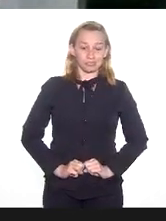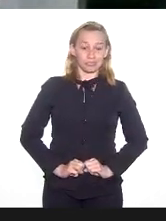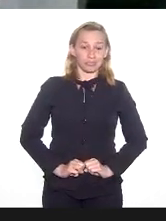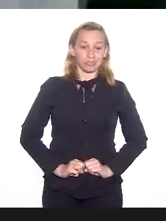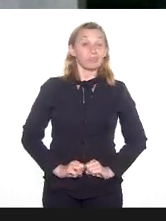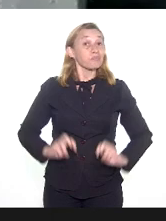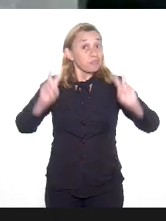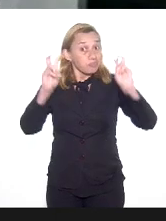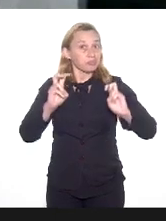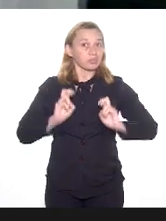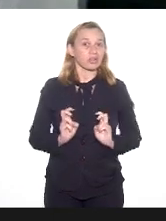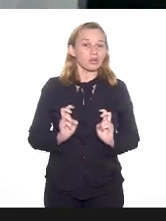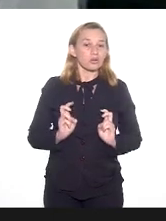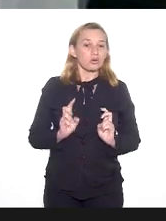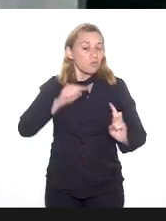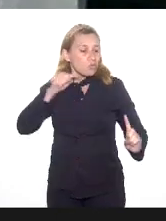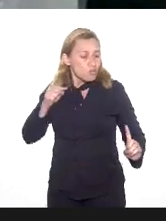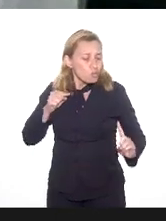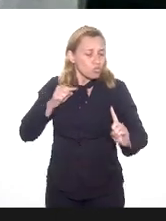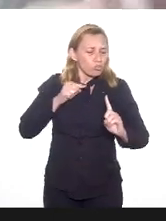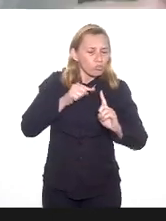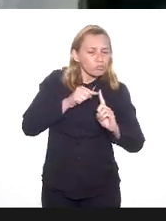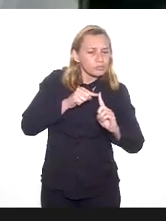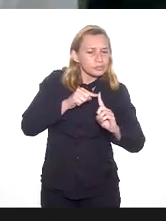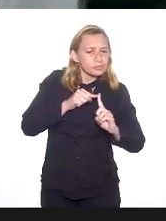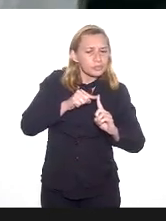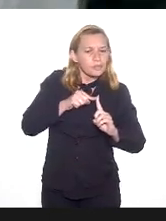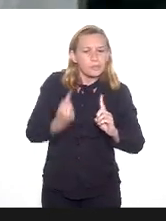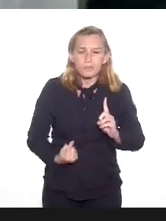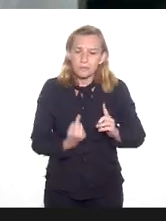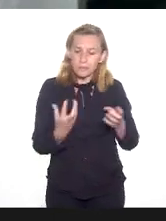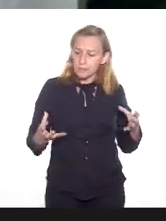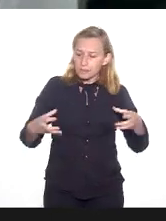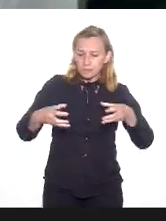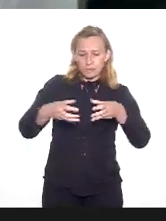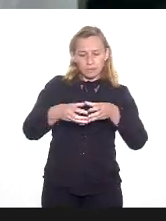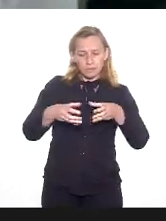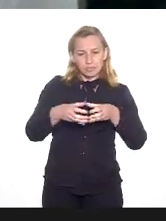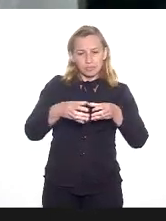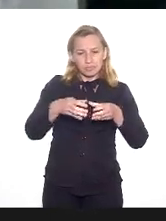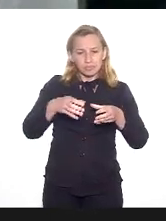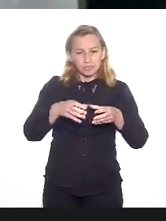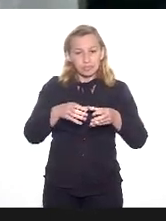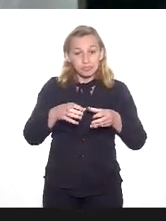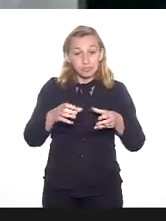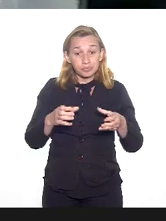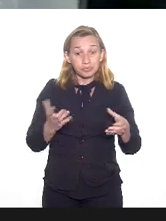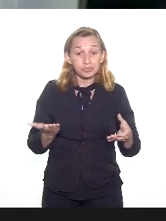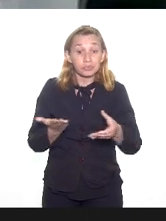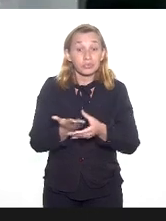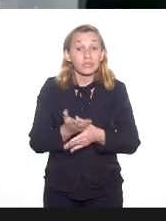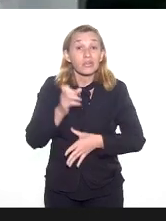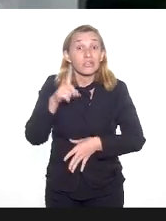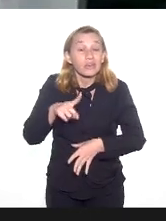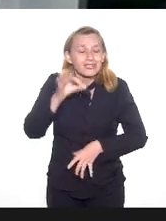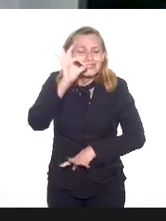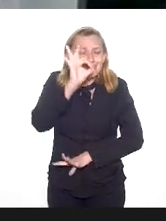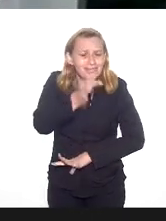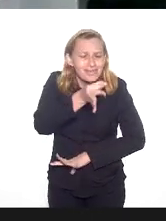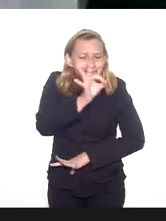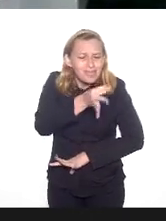Por esse tema. O objetivo de uma comissão parlamentar de inquérito é